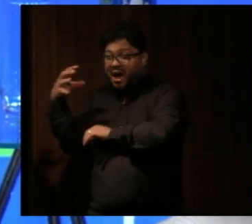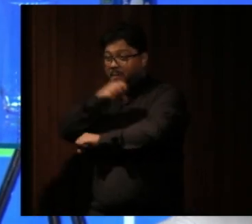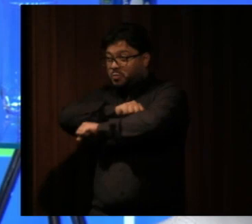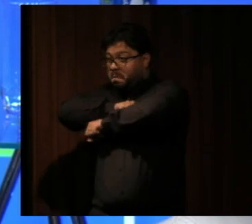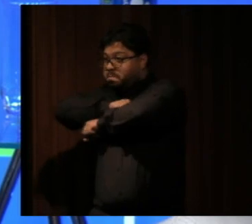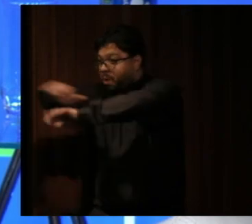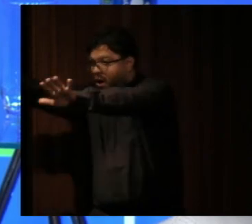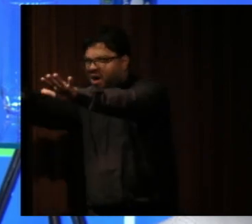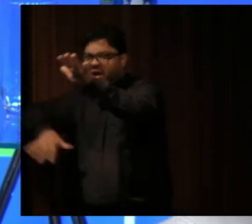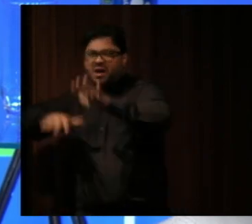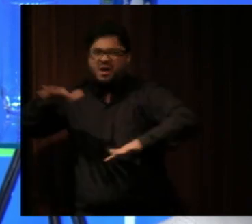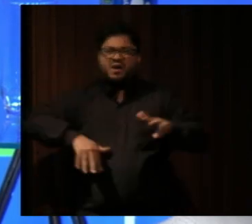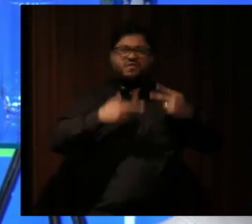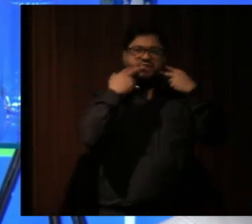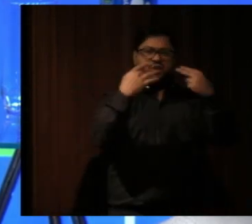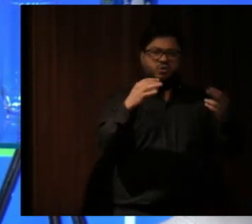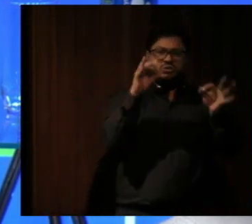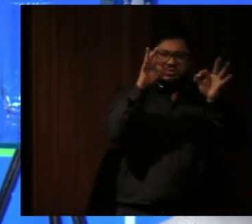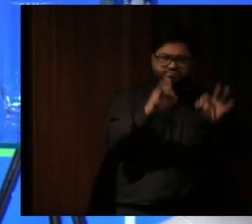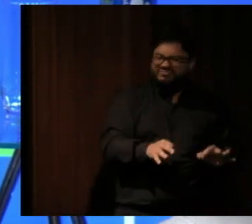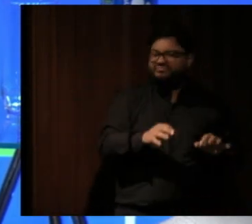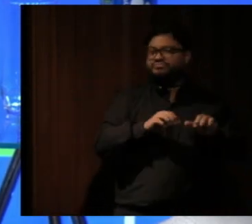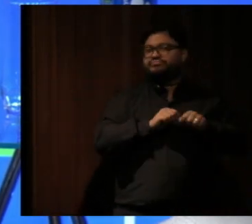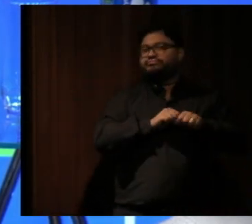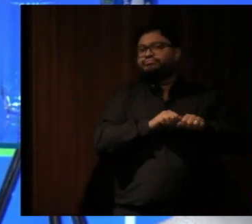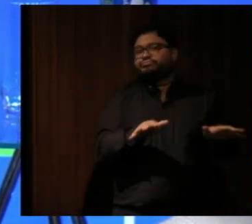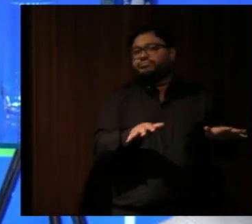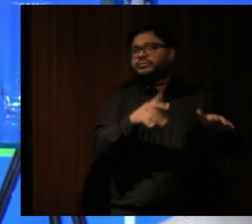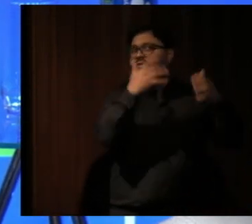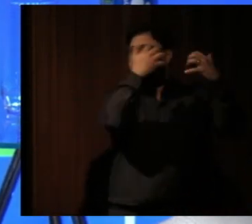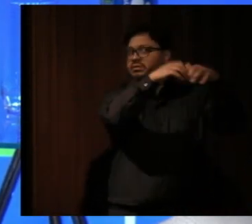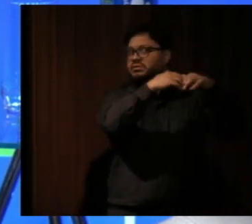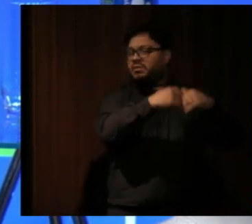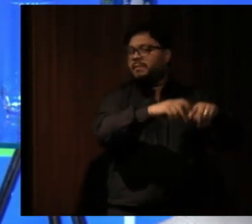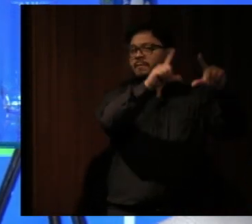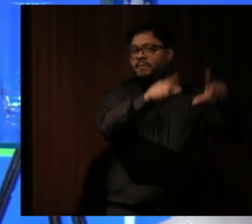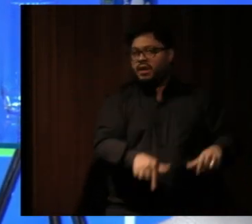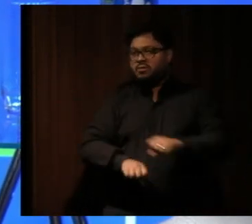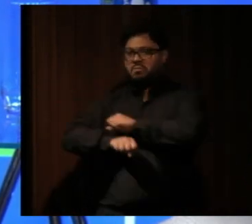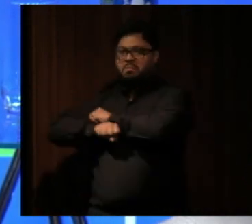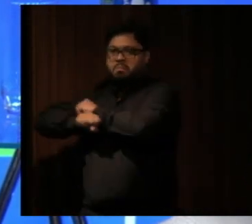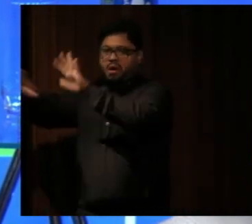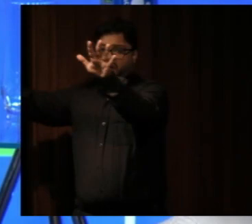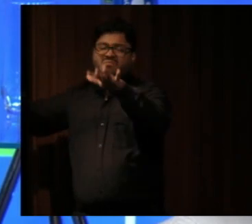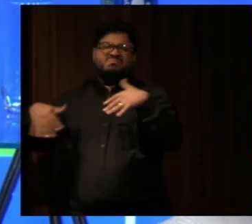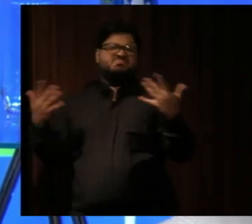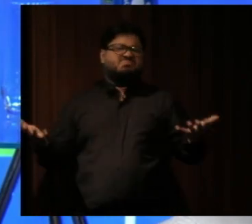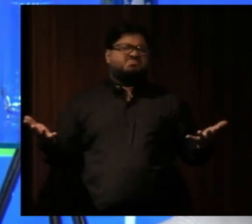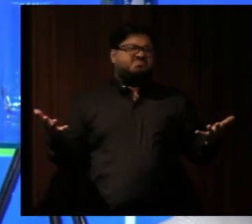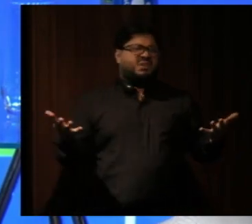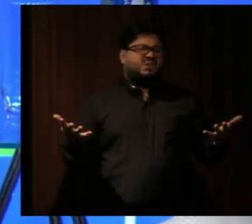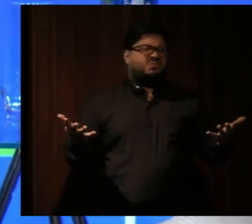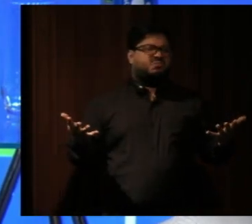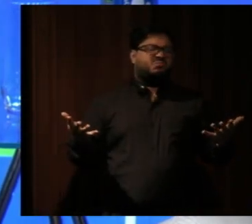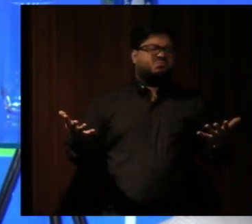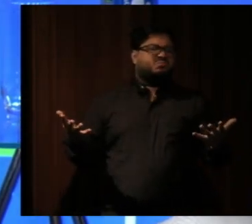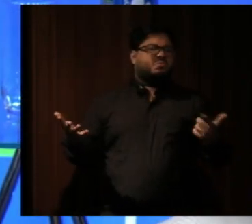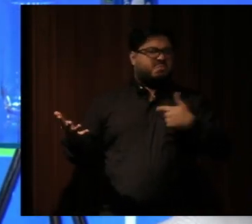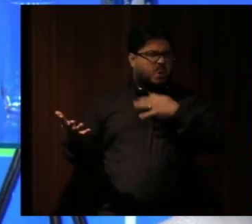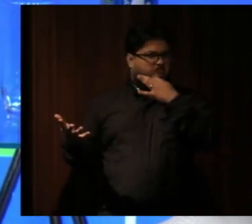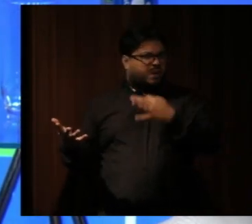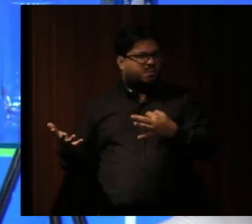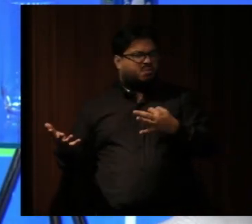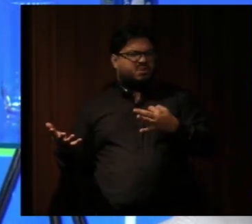a nossa notícia que vem com com reflexão então assim eu não acho que eu eu não acho eu minha